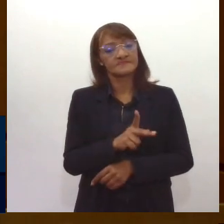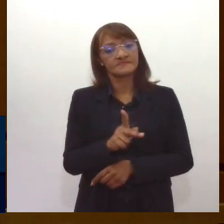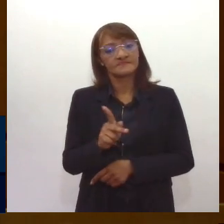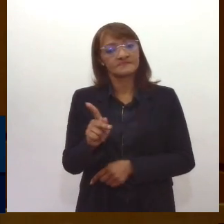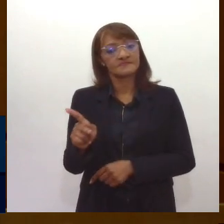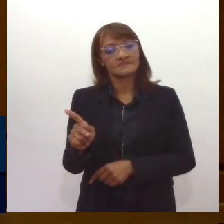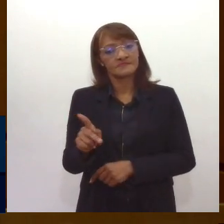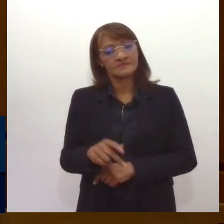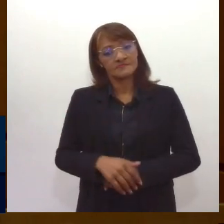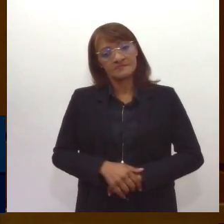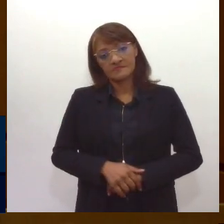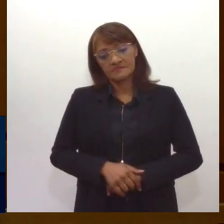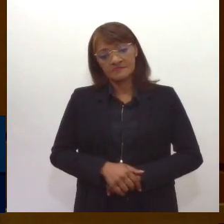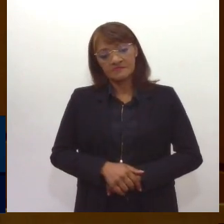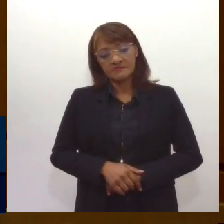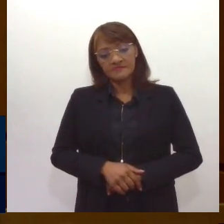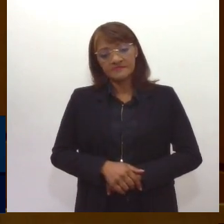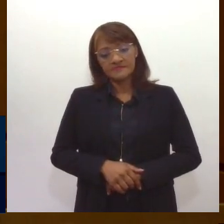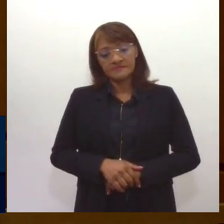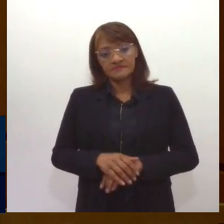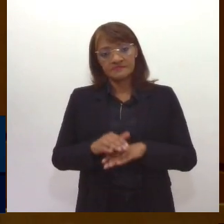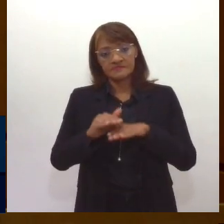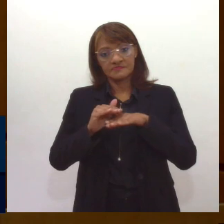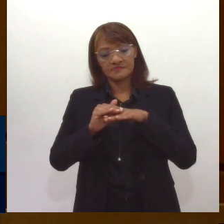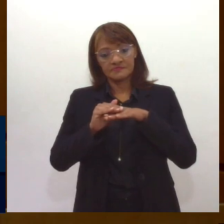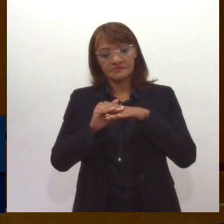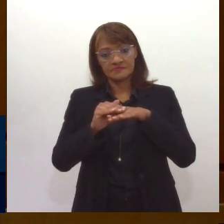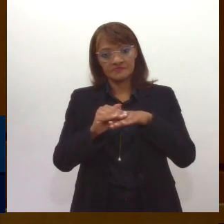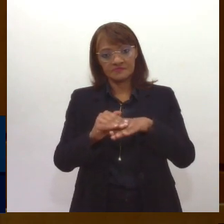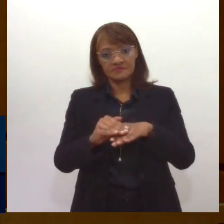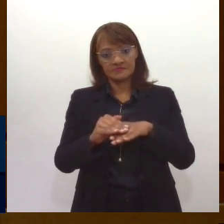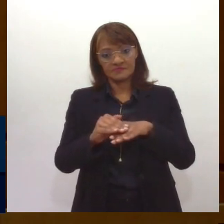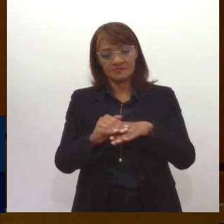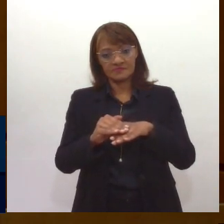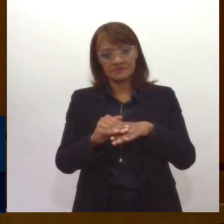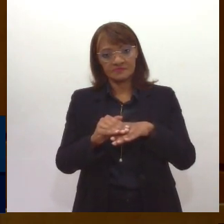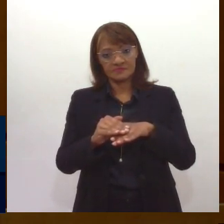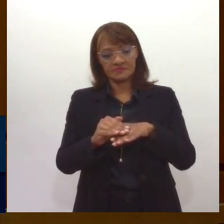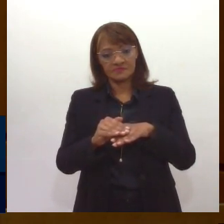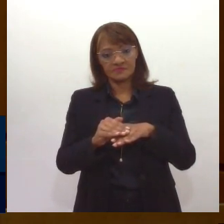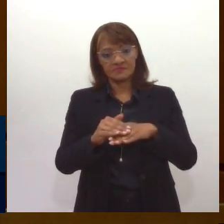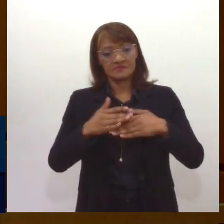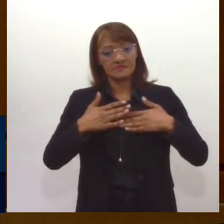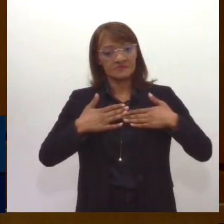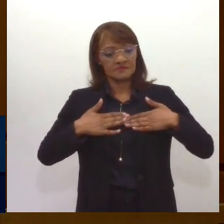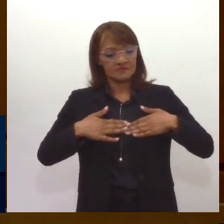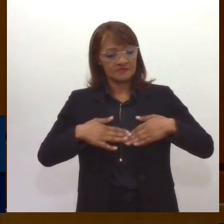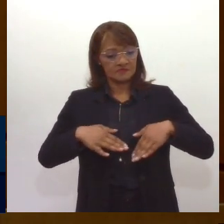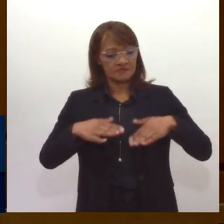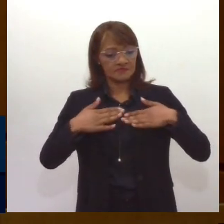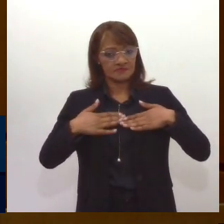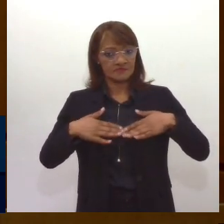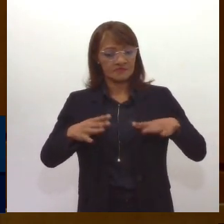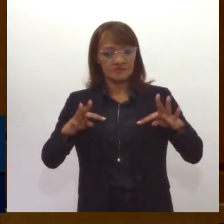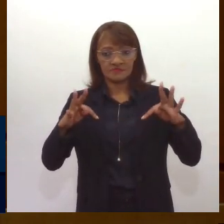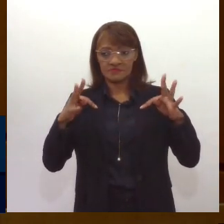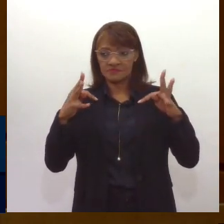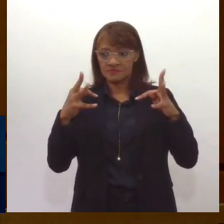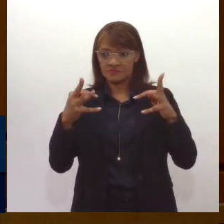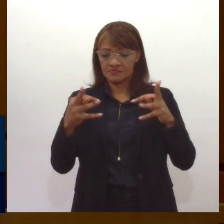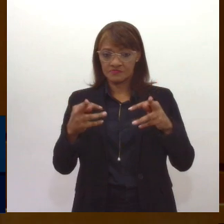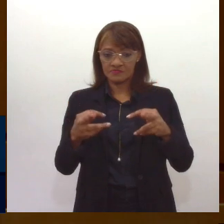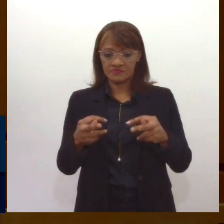dizer e tranquilizar a todos os moradores daquela região